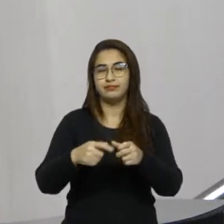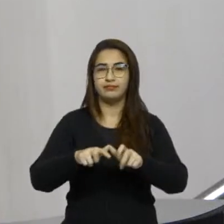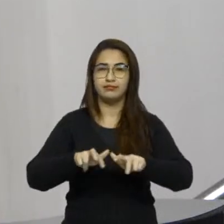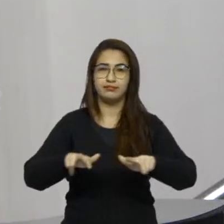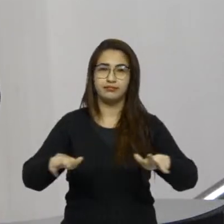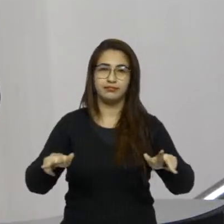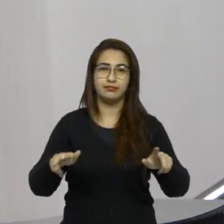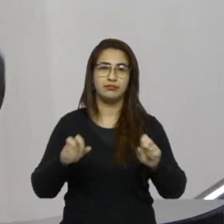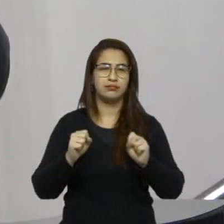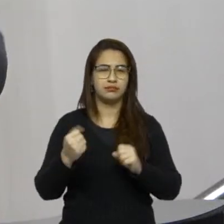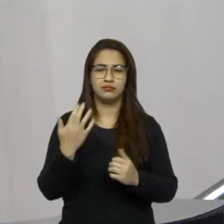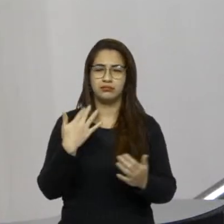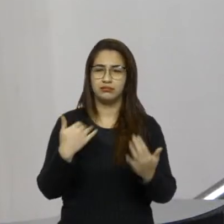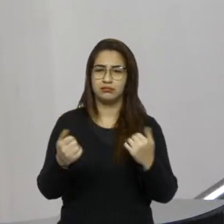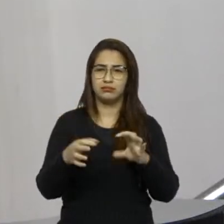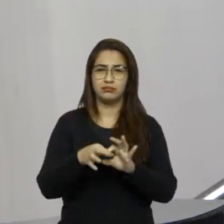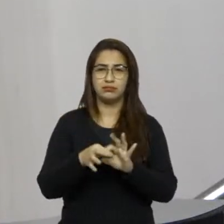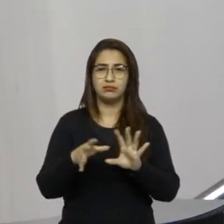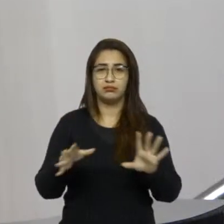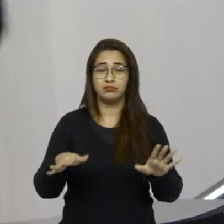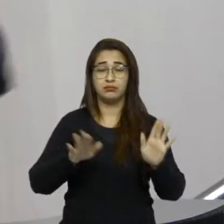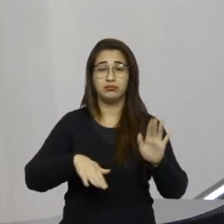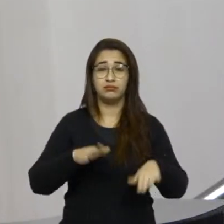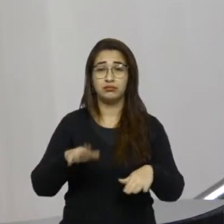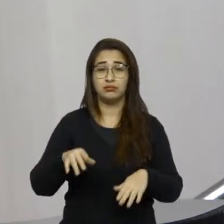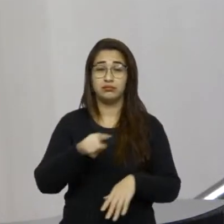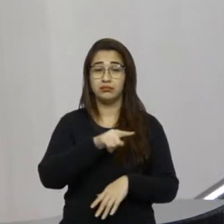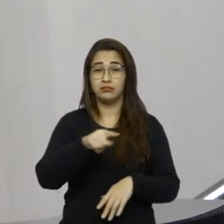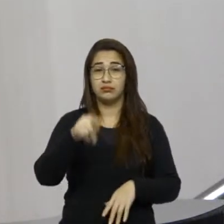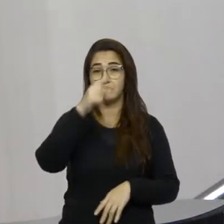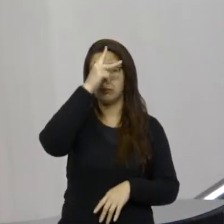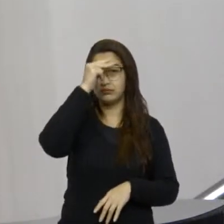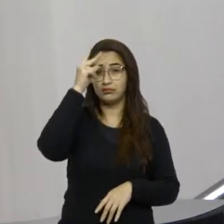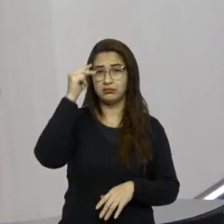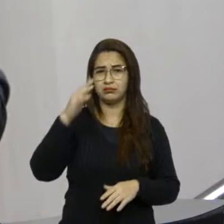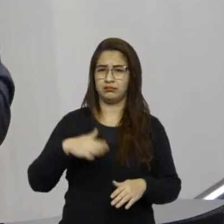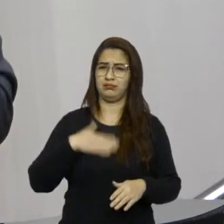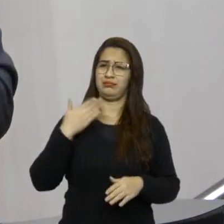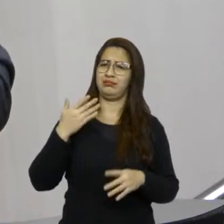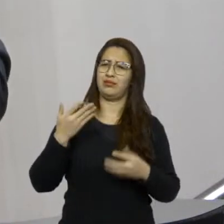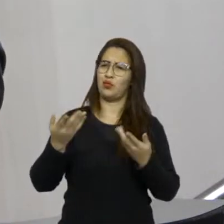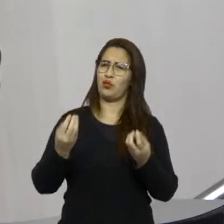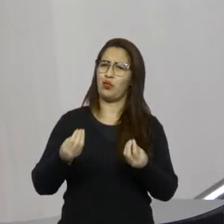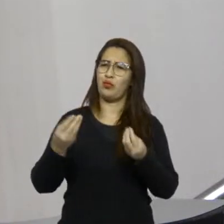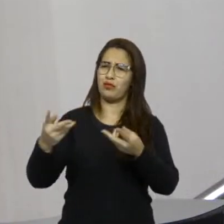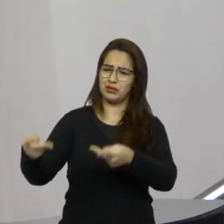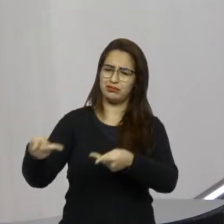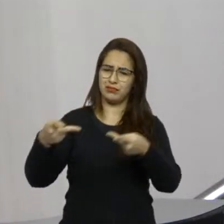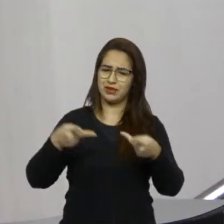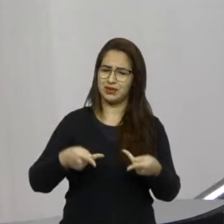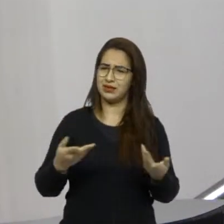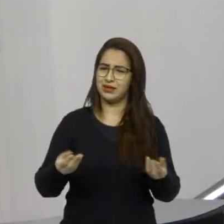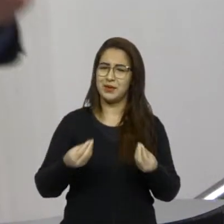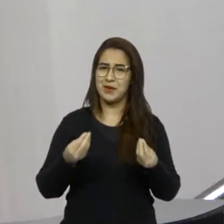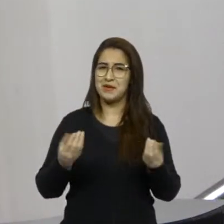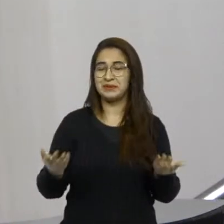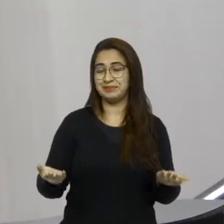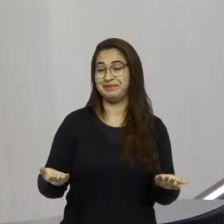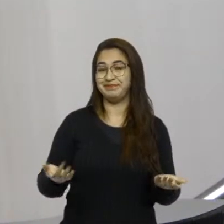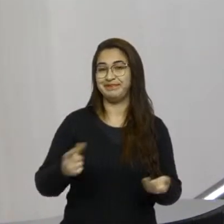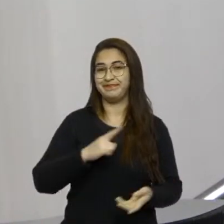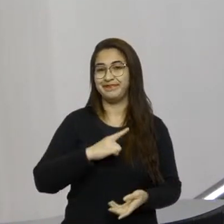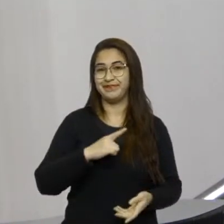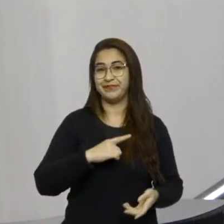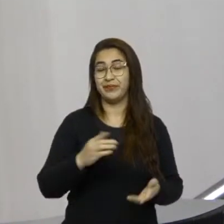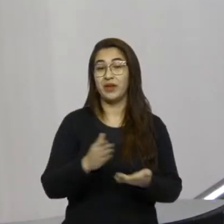disposição, e aí, muitas vezes, inclusive, algumas prefeituras ficam surpresas com a nossa visita. e nos dizia, alguns prefeitos que visitei, vice-prefeitos que